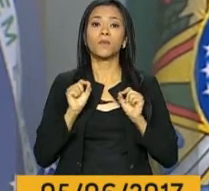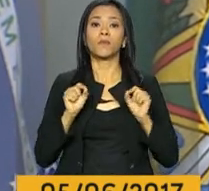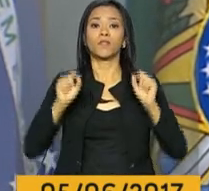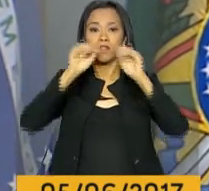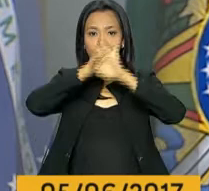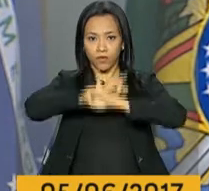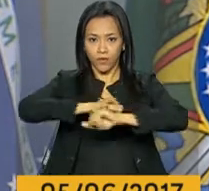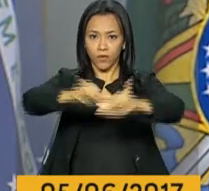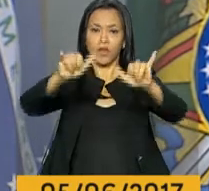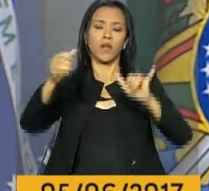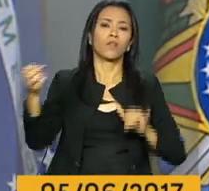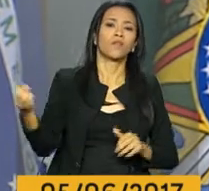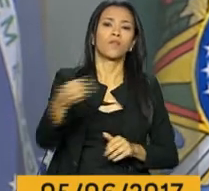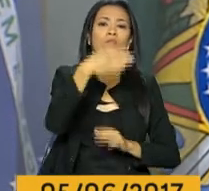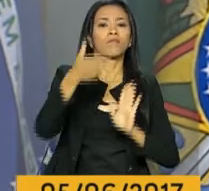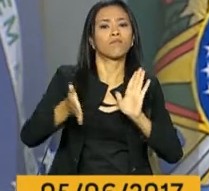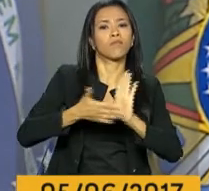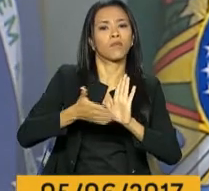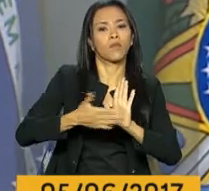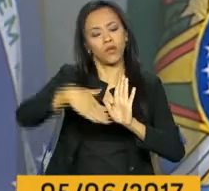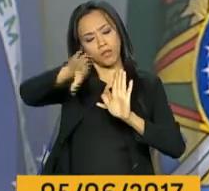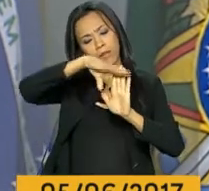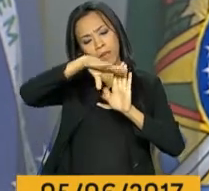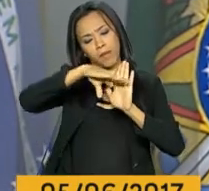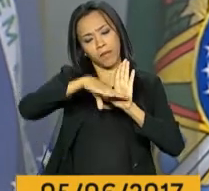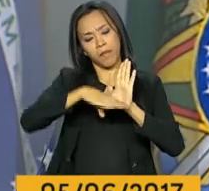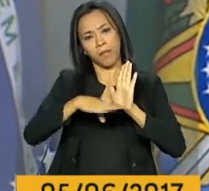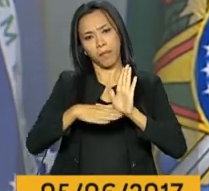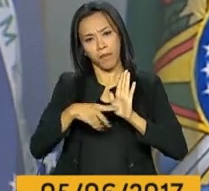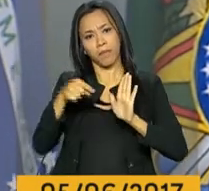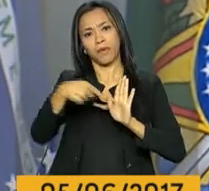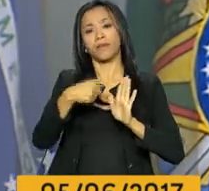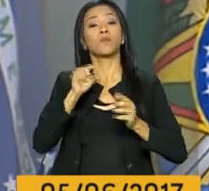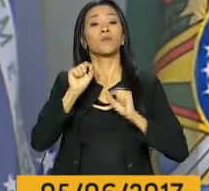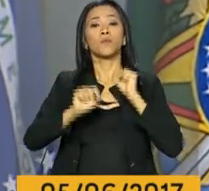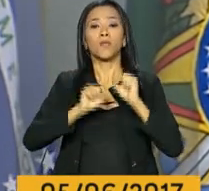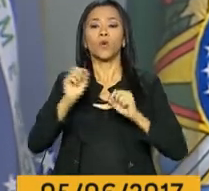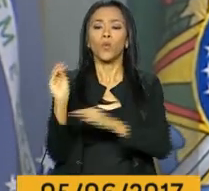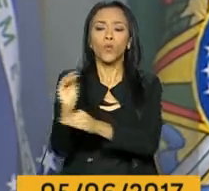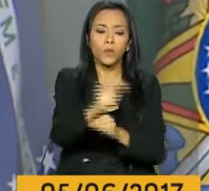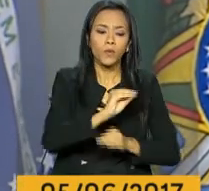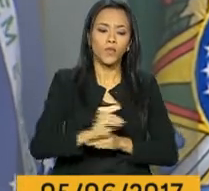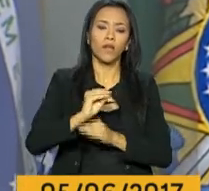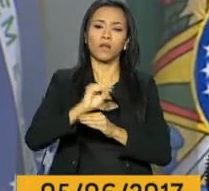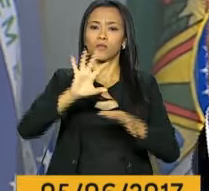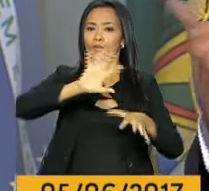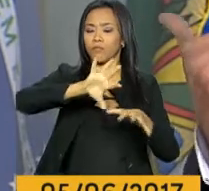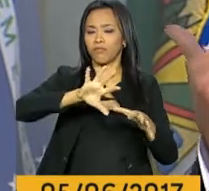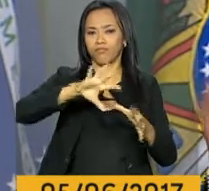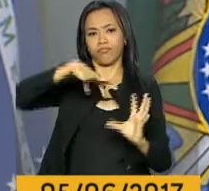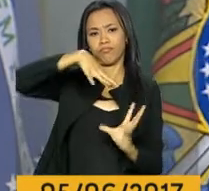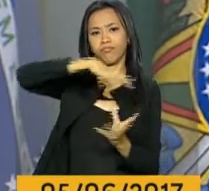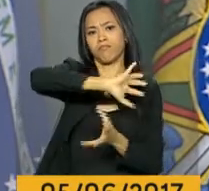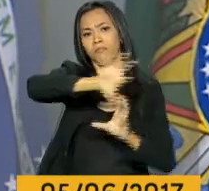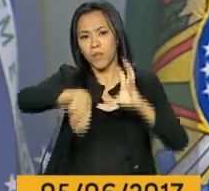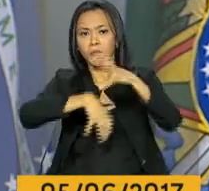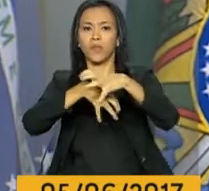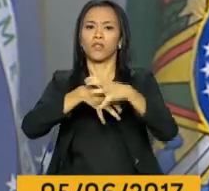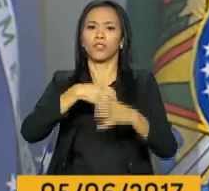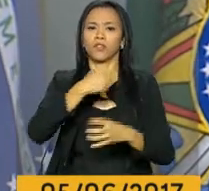novas ações em favor do meio ambiente que não apenas de hoje mas já no passado